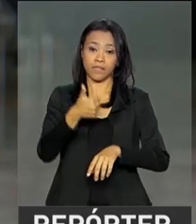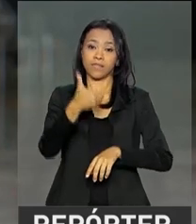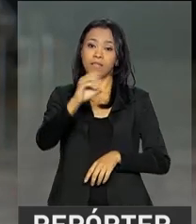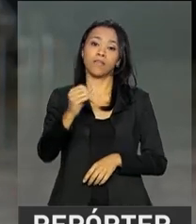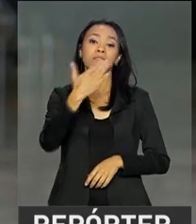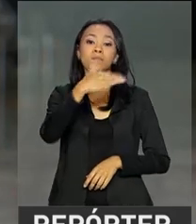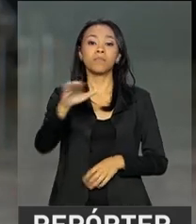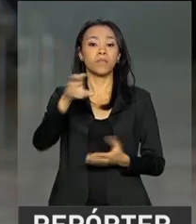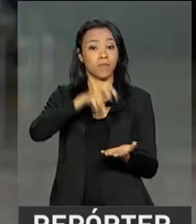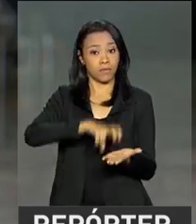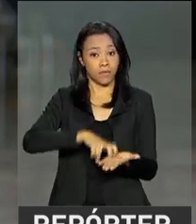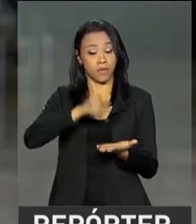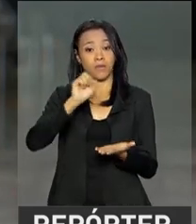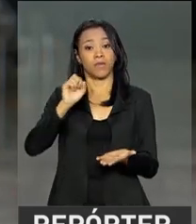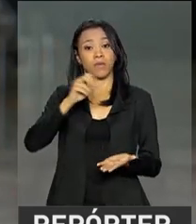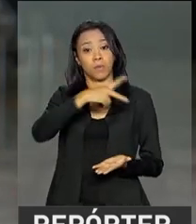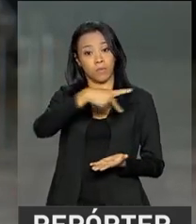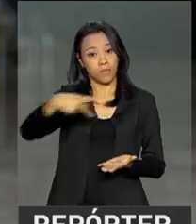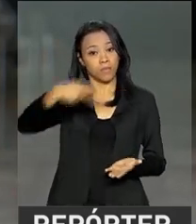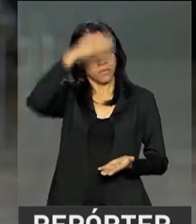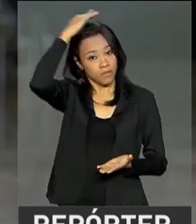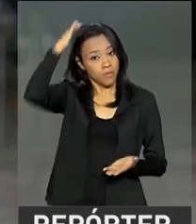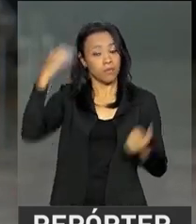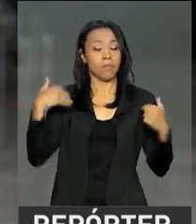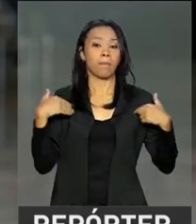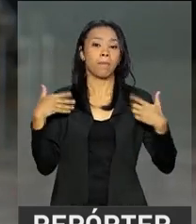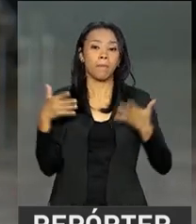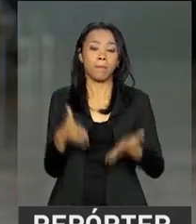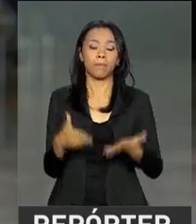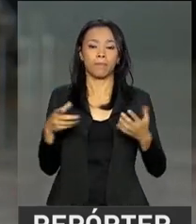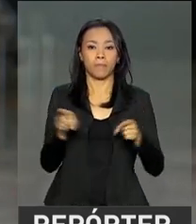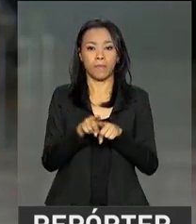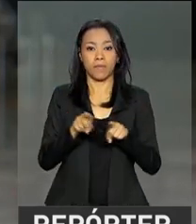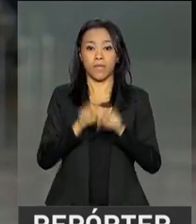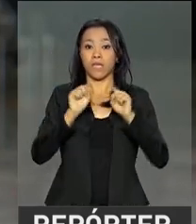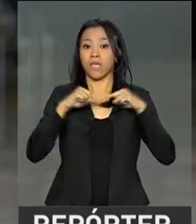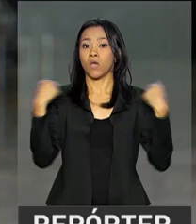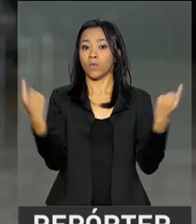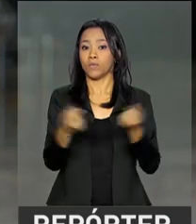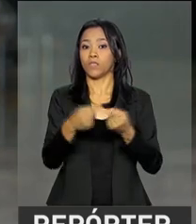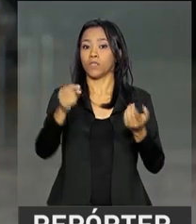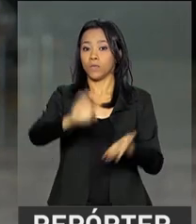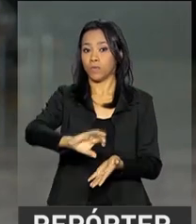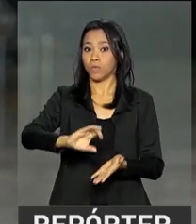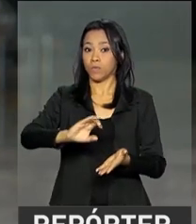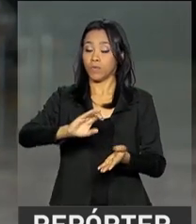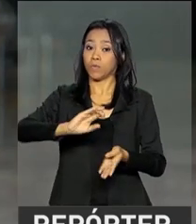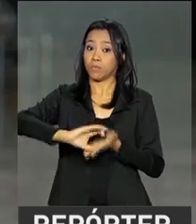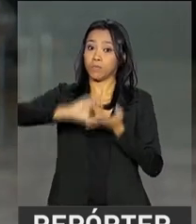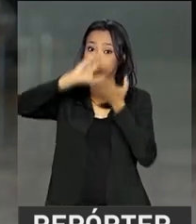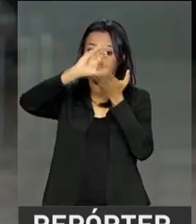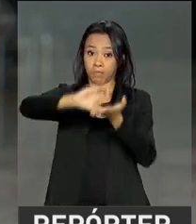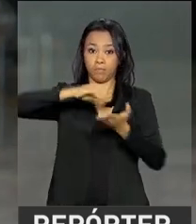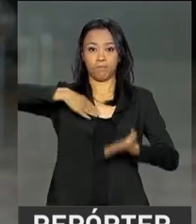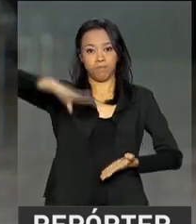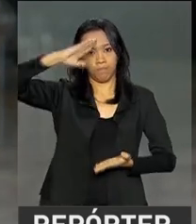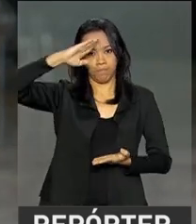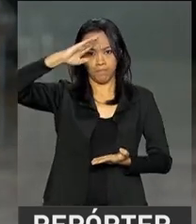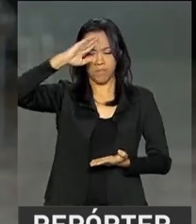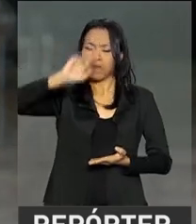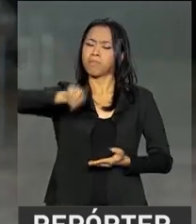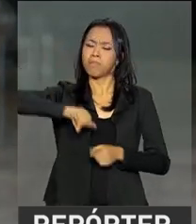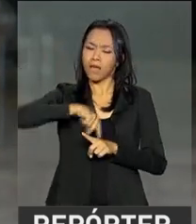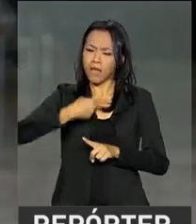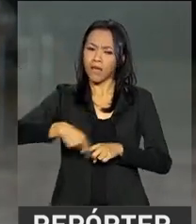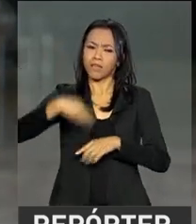manhã, o presidente participa também da reunião do Conselho Militar de Defesa. E quem tem mais informações